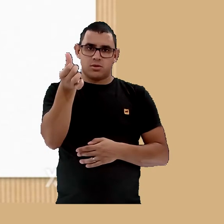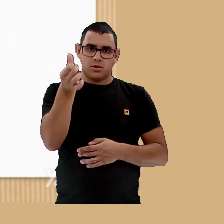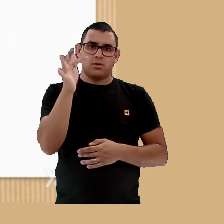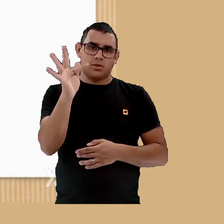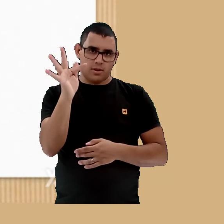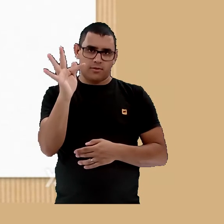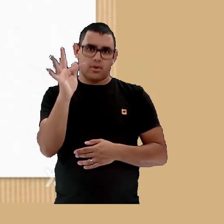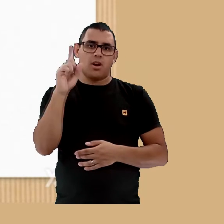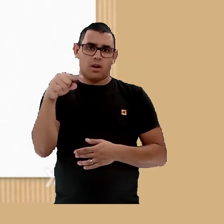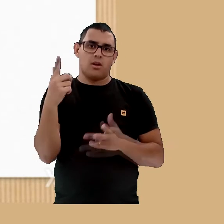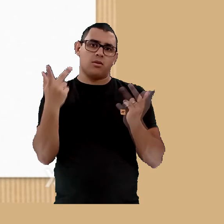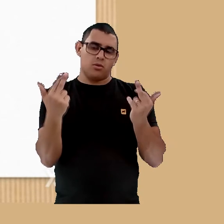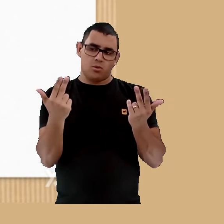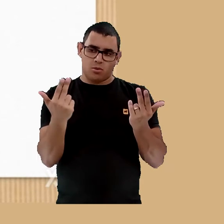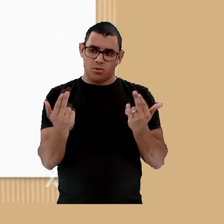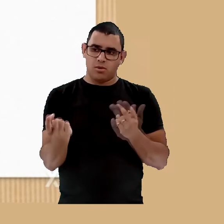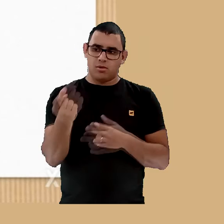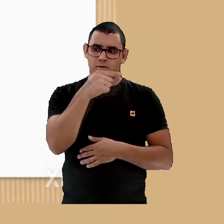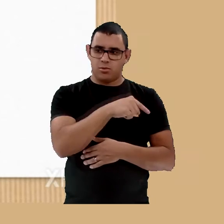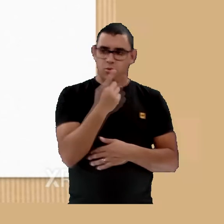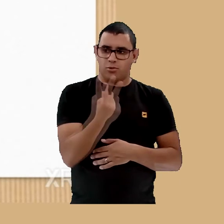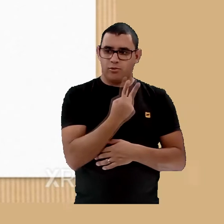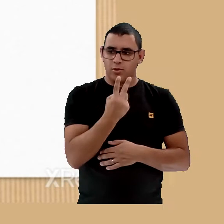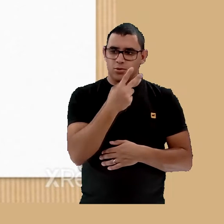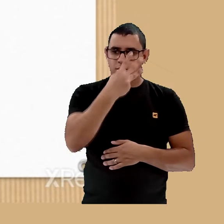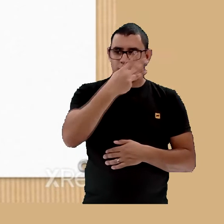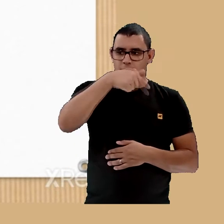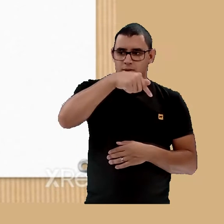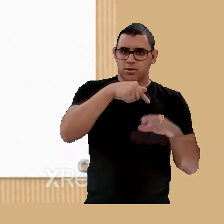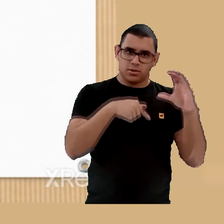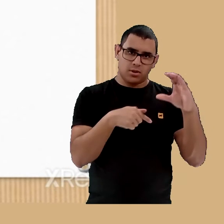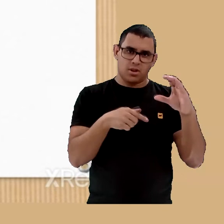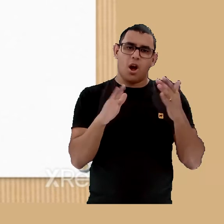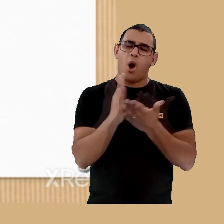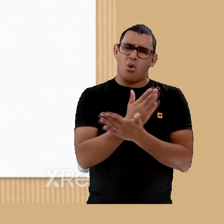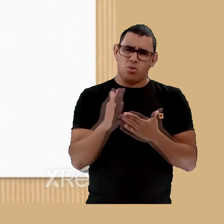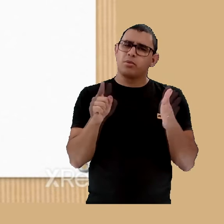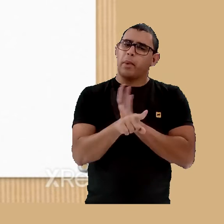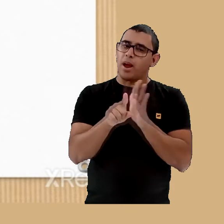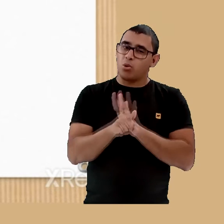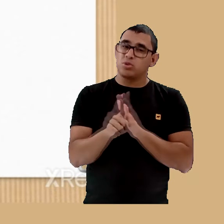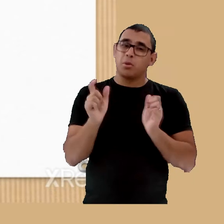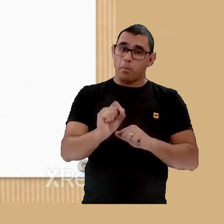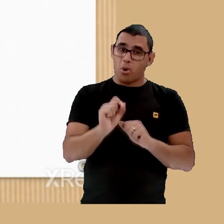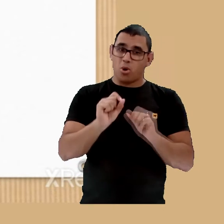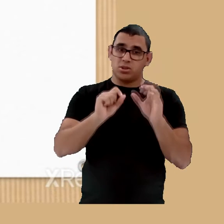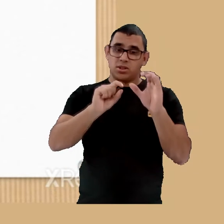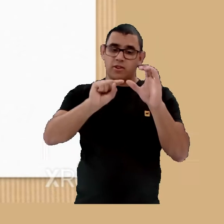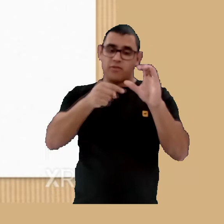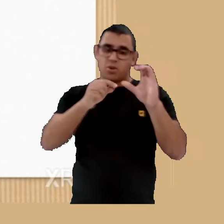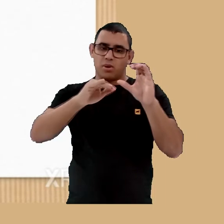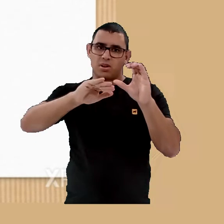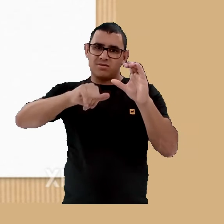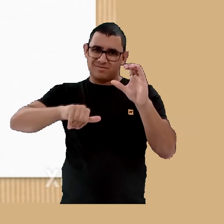98,6 Fahrenheit. Existem alguns exercícios em alternativa que eles arredondam o valor para 99